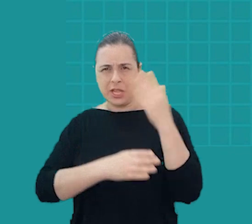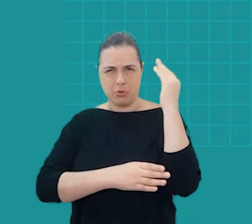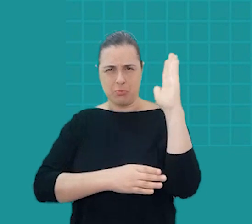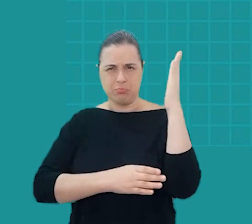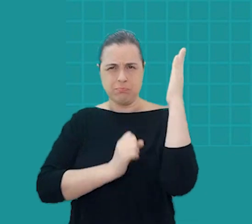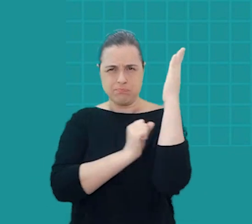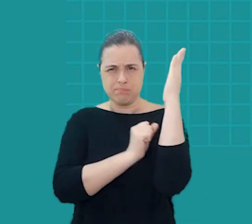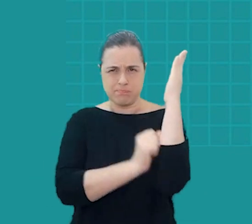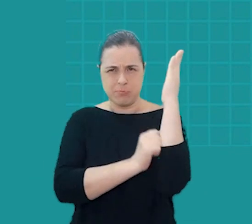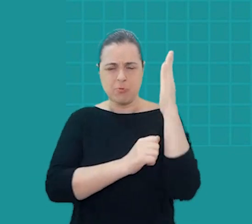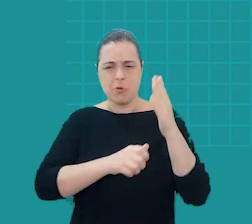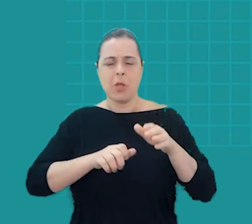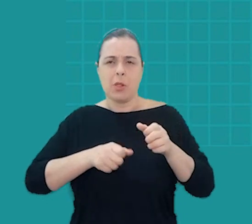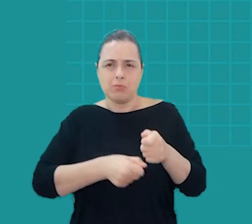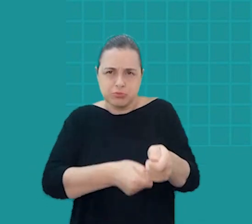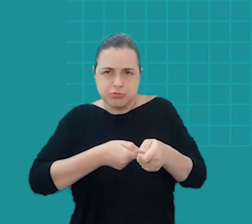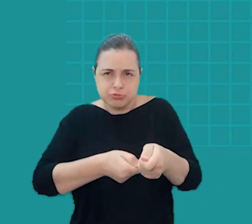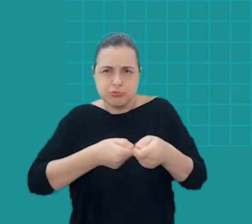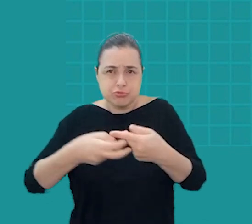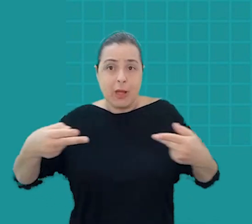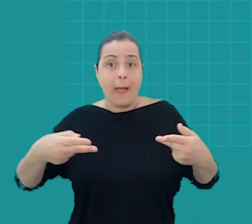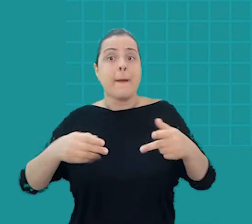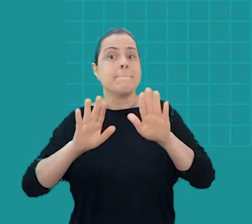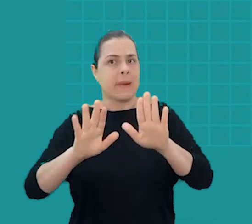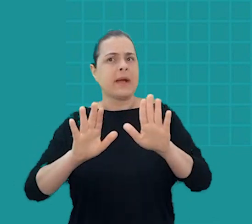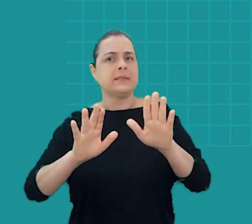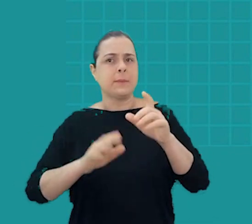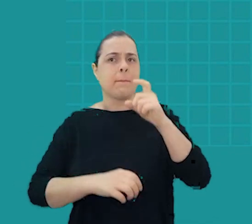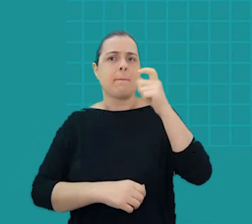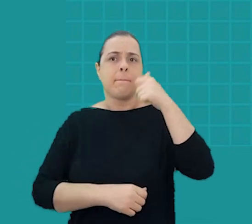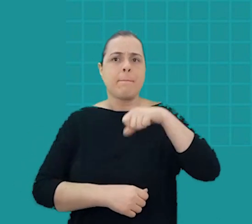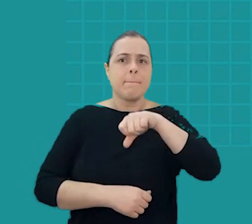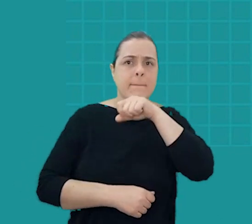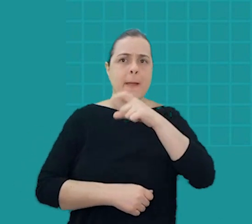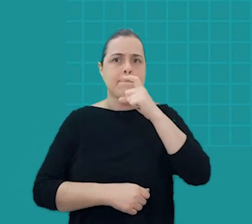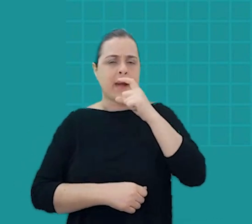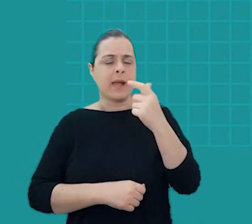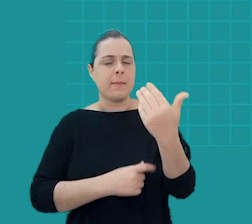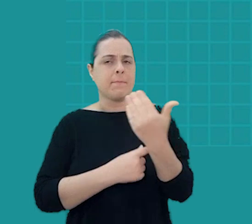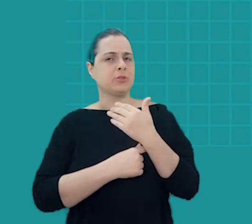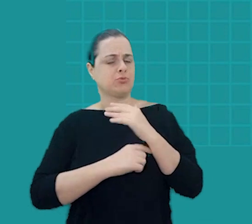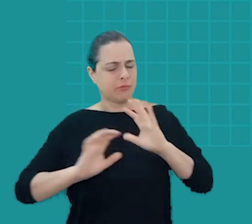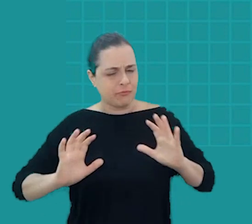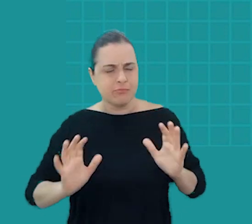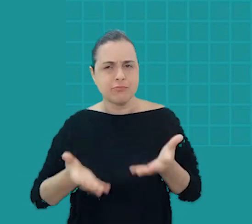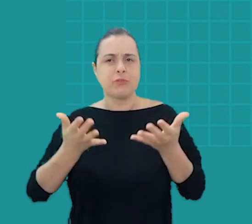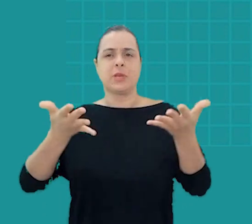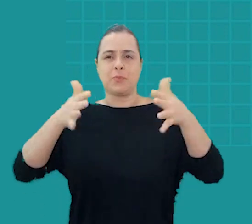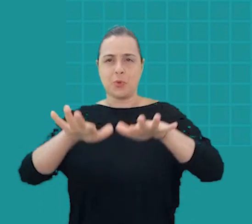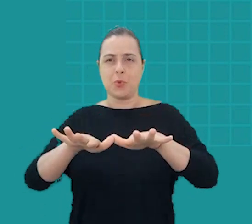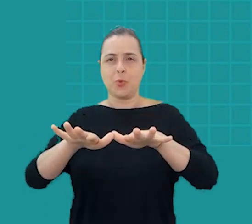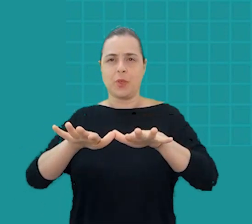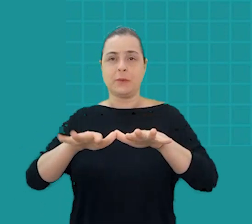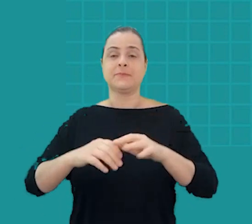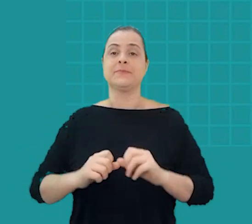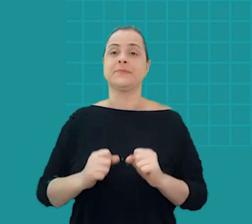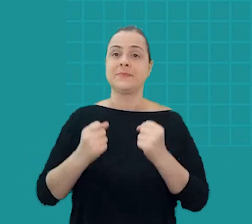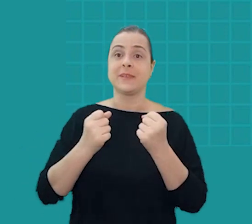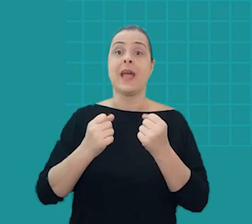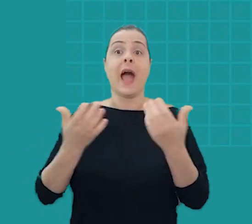fizeram tudo para me incluir. Opa, perdão, pode falar, Fabi. Acho que aproveitando